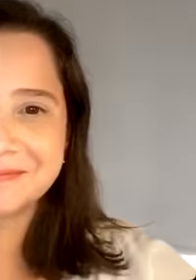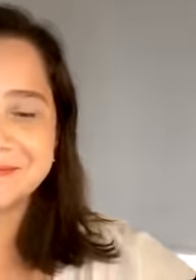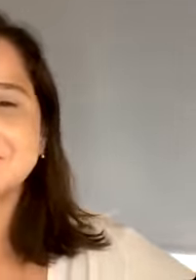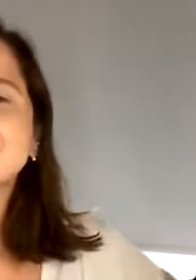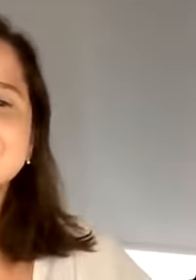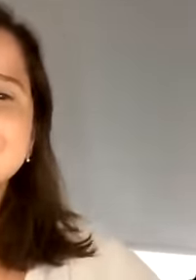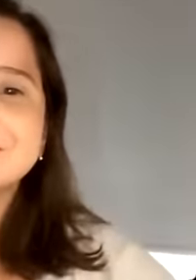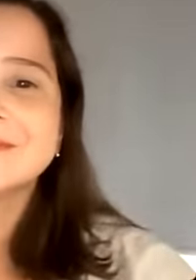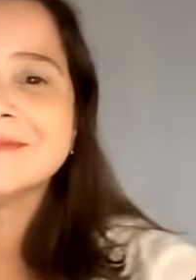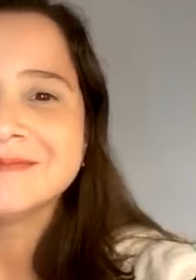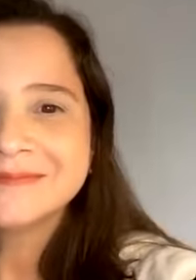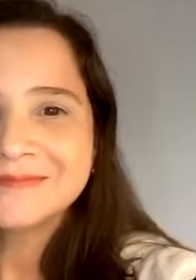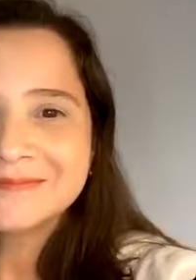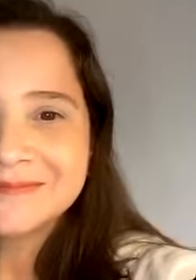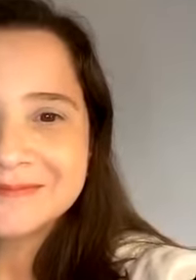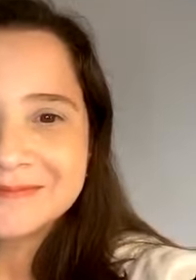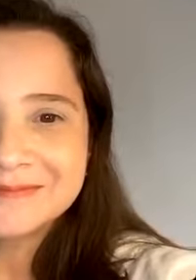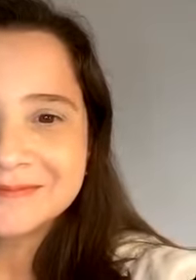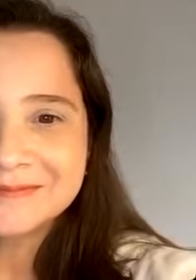a Fábia.